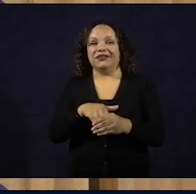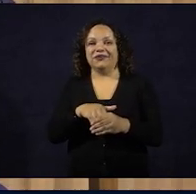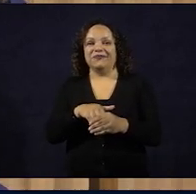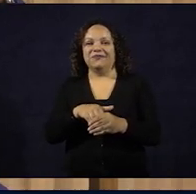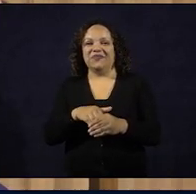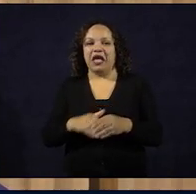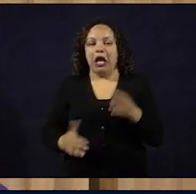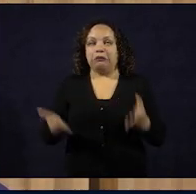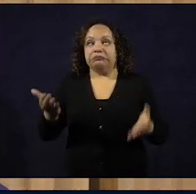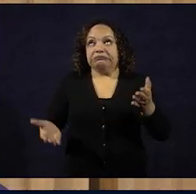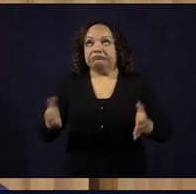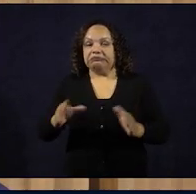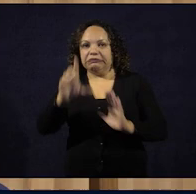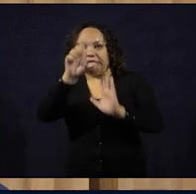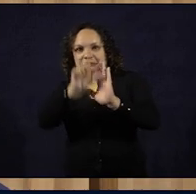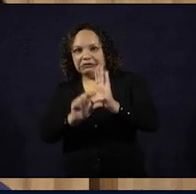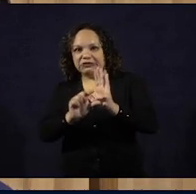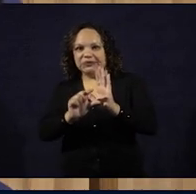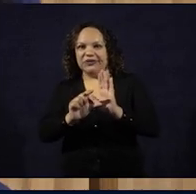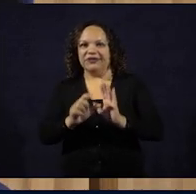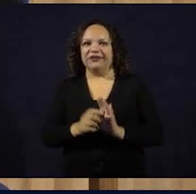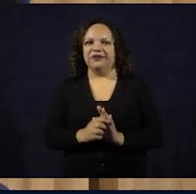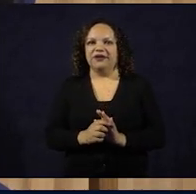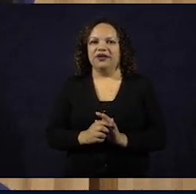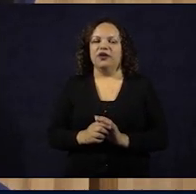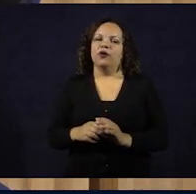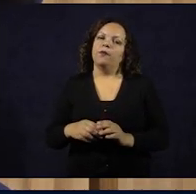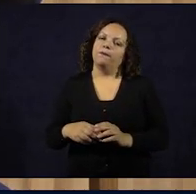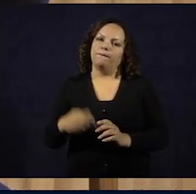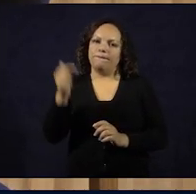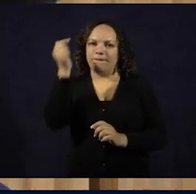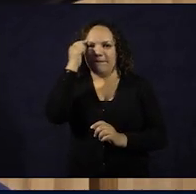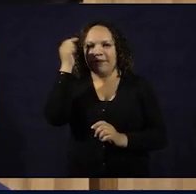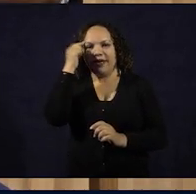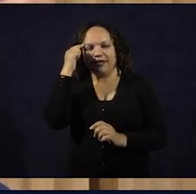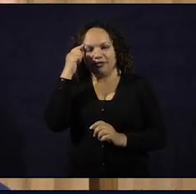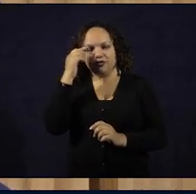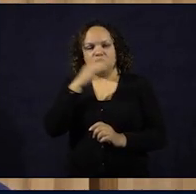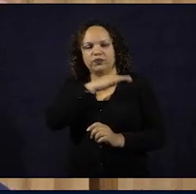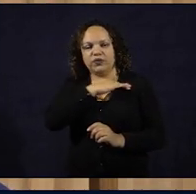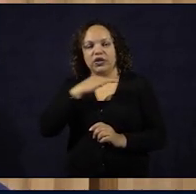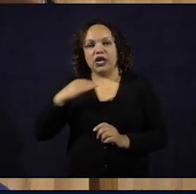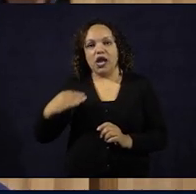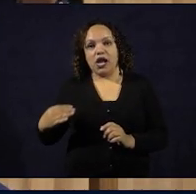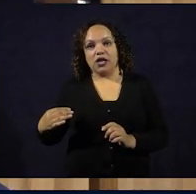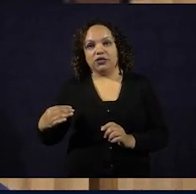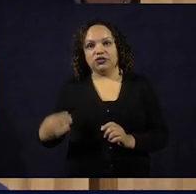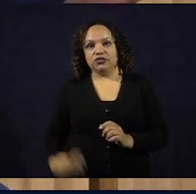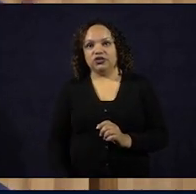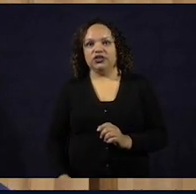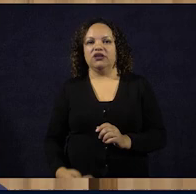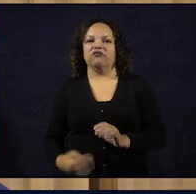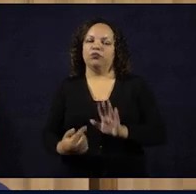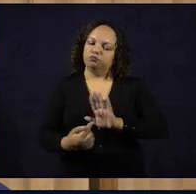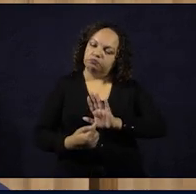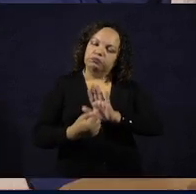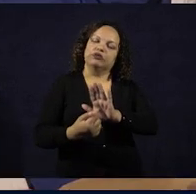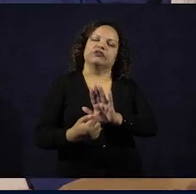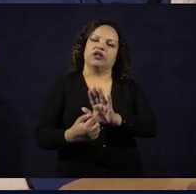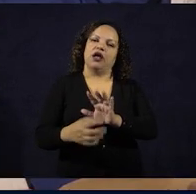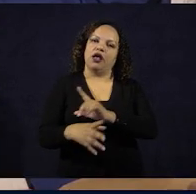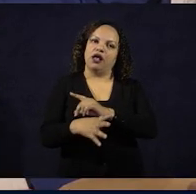baixa né E aí eu tendo achar que a China vai dar a respostas um pouco mais assertivas para o